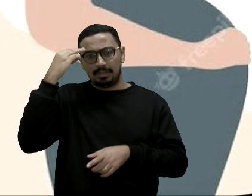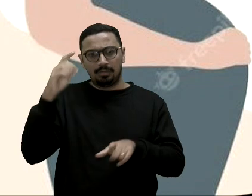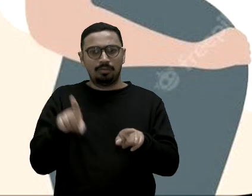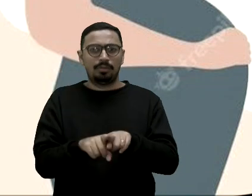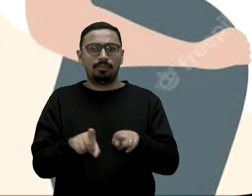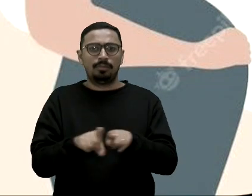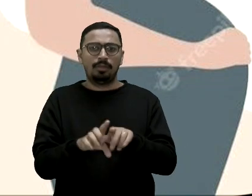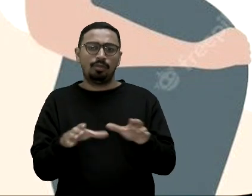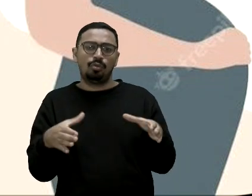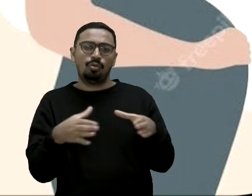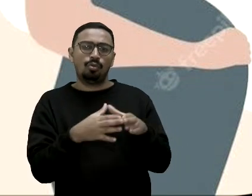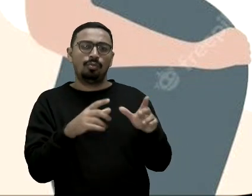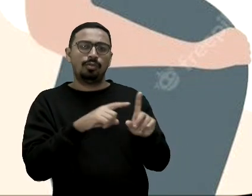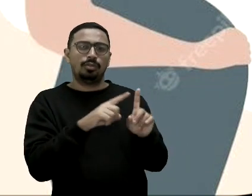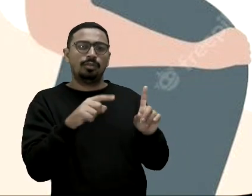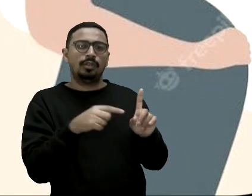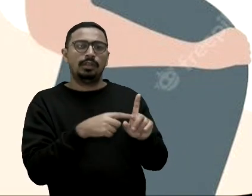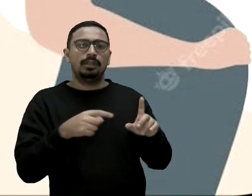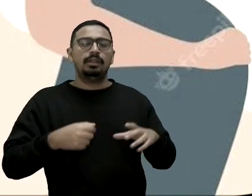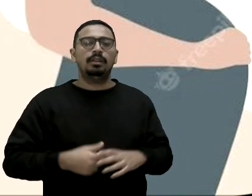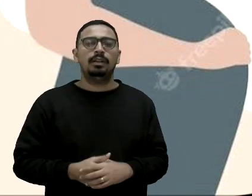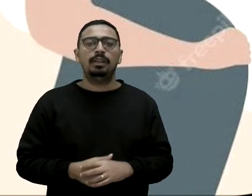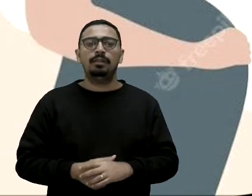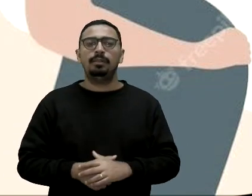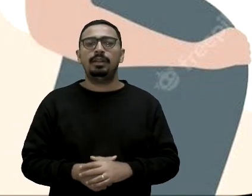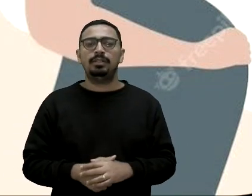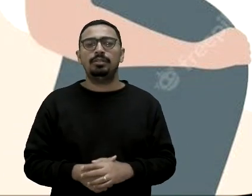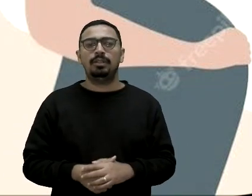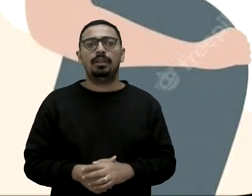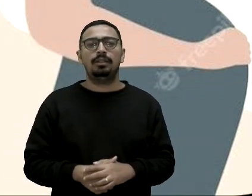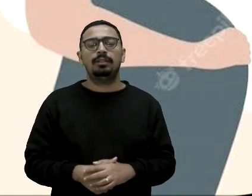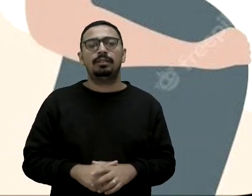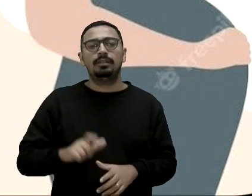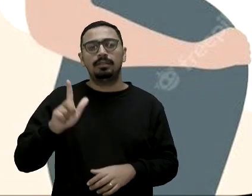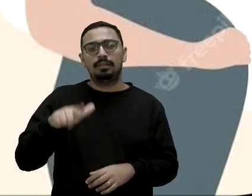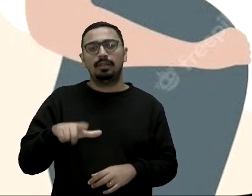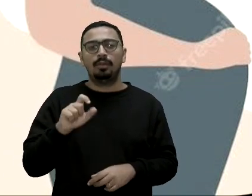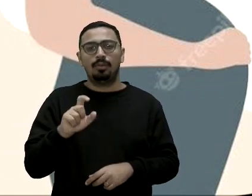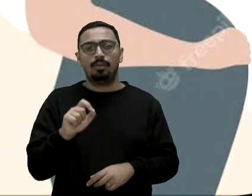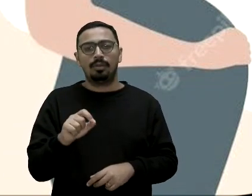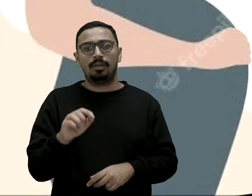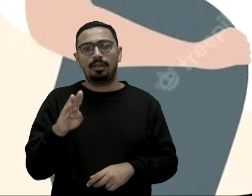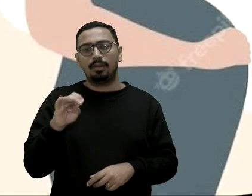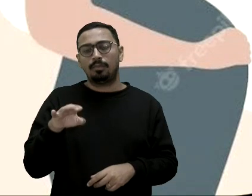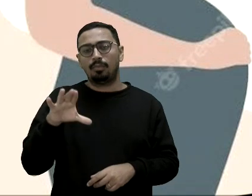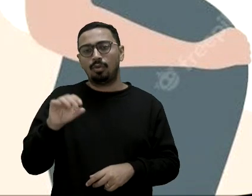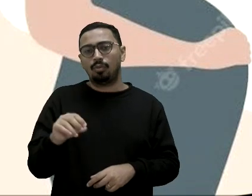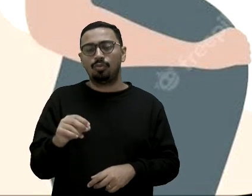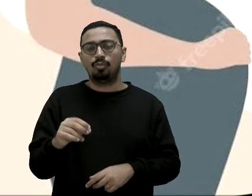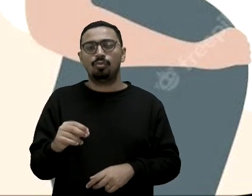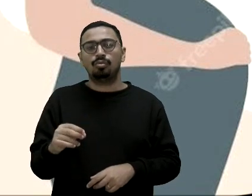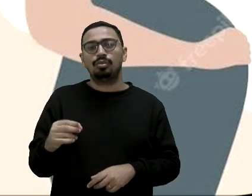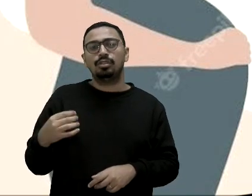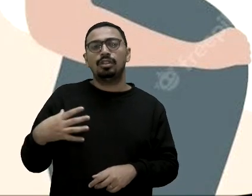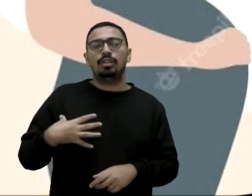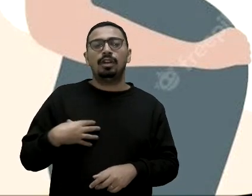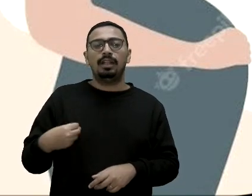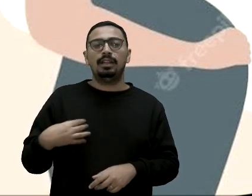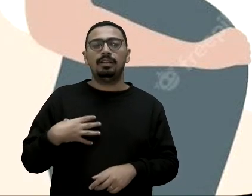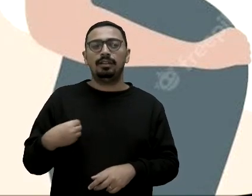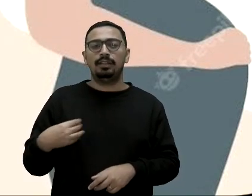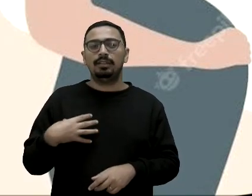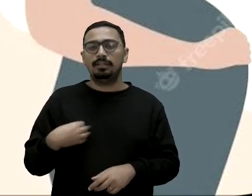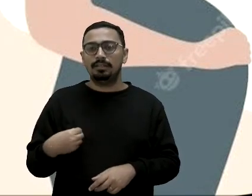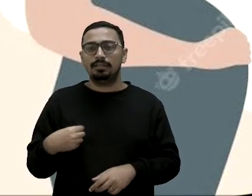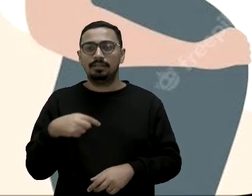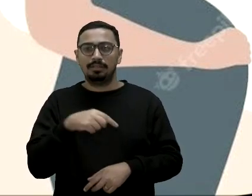O grupo de gestantes com ênfase no aleitamento materno é realizado pelo Banco de Leite através da enfermeira Priscila, em que ela